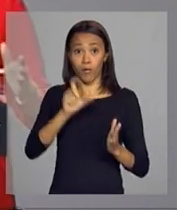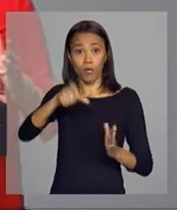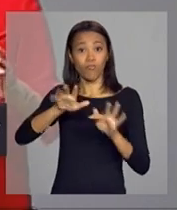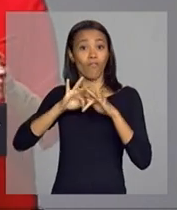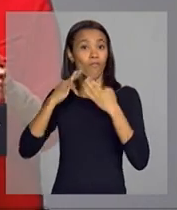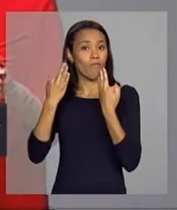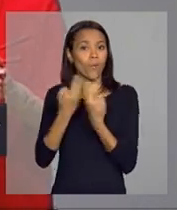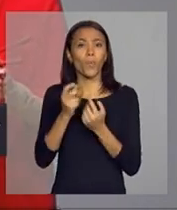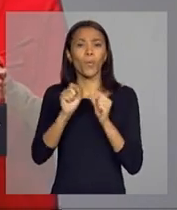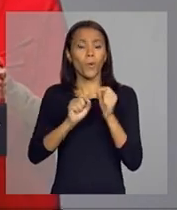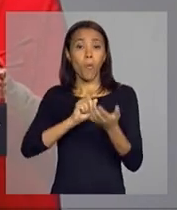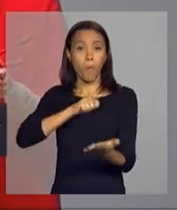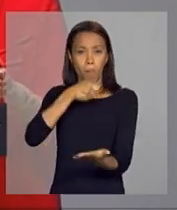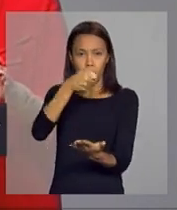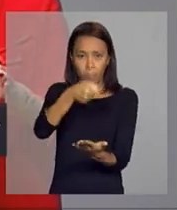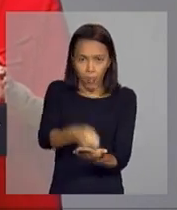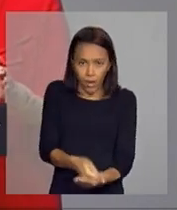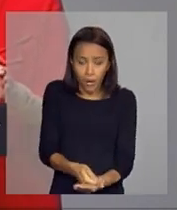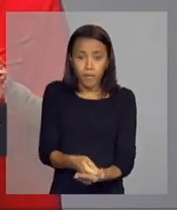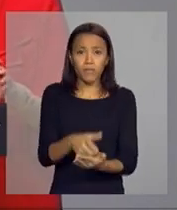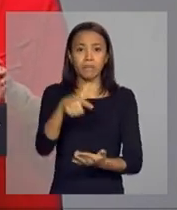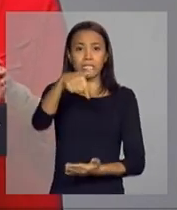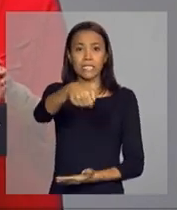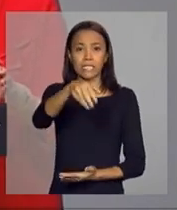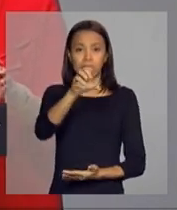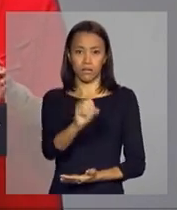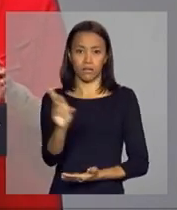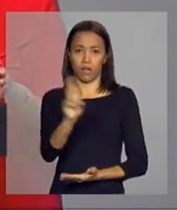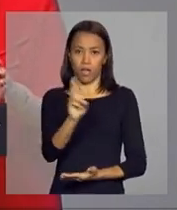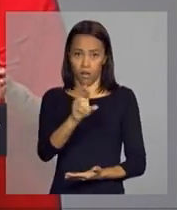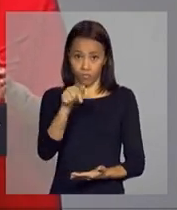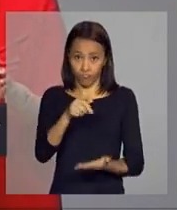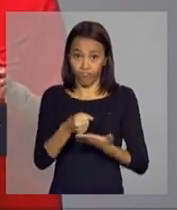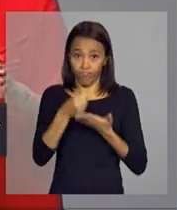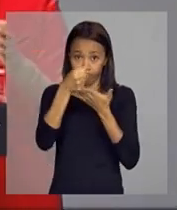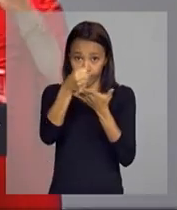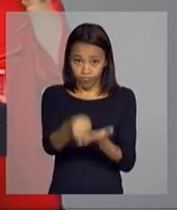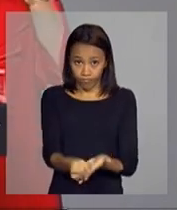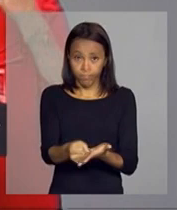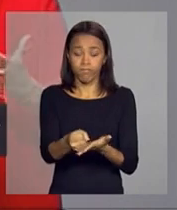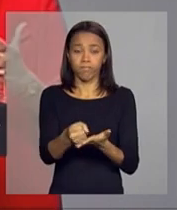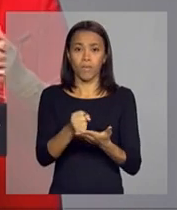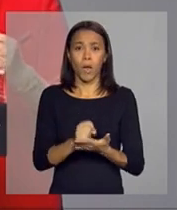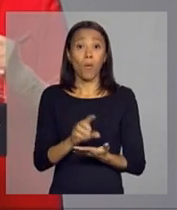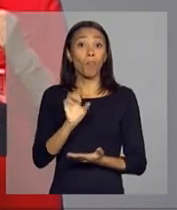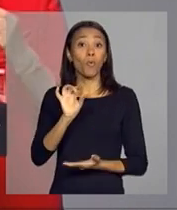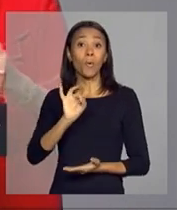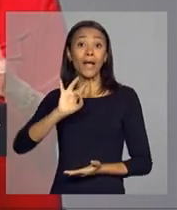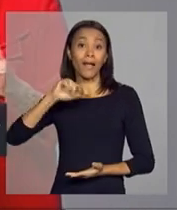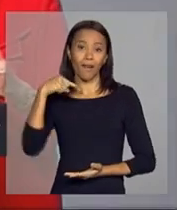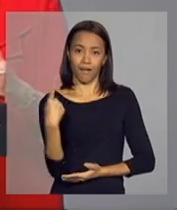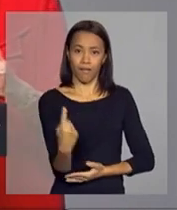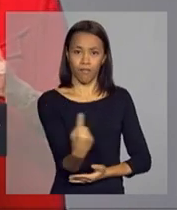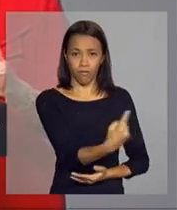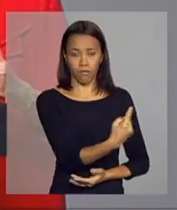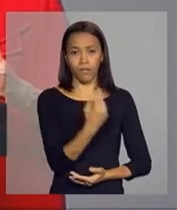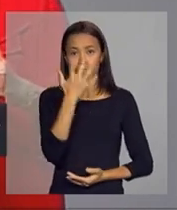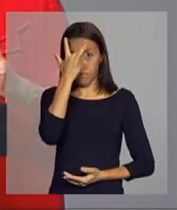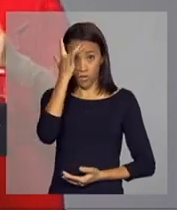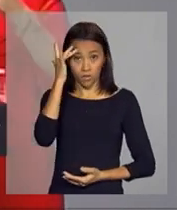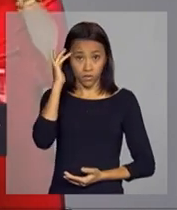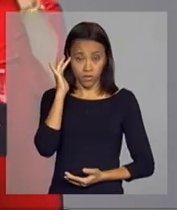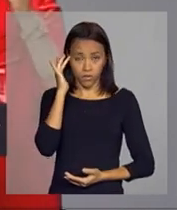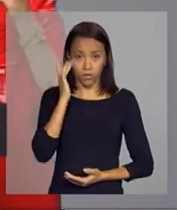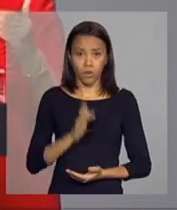o pagamento do benefício de R$ 70,00 per capita por pessoa, né,